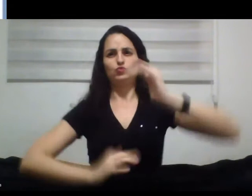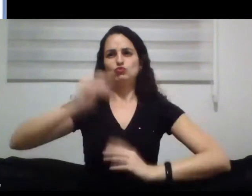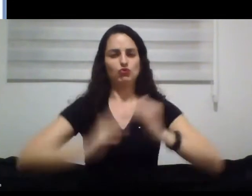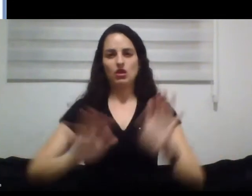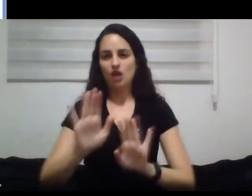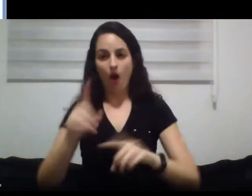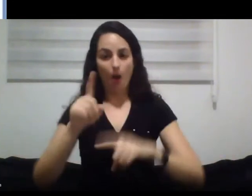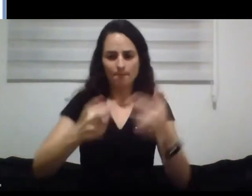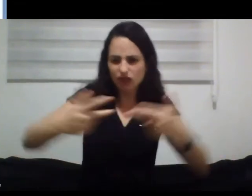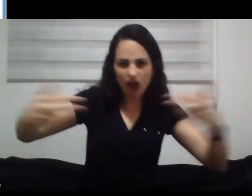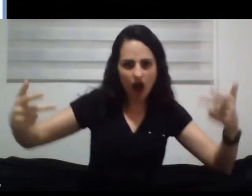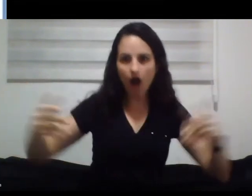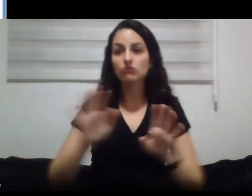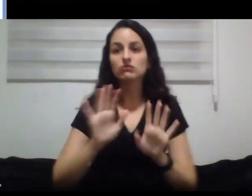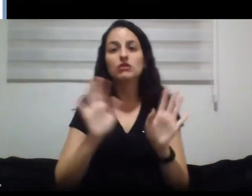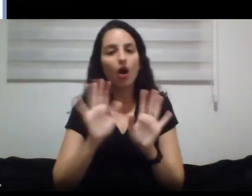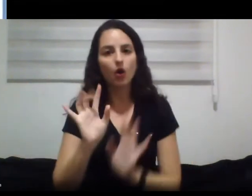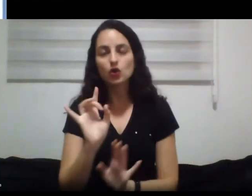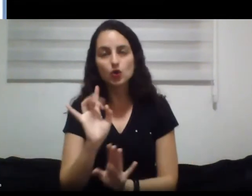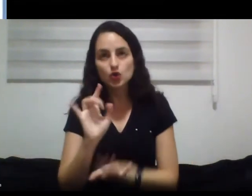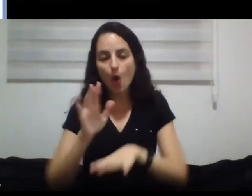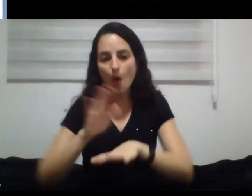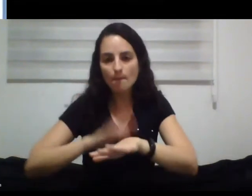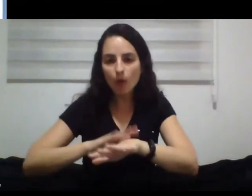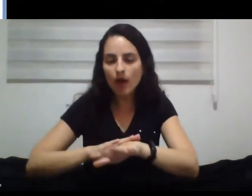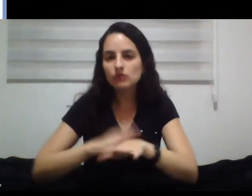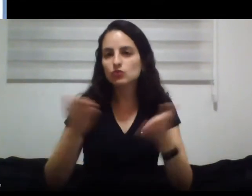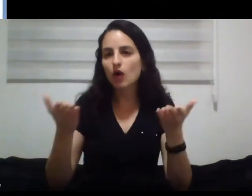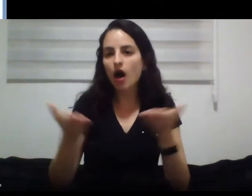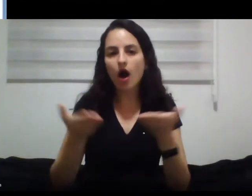acompanhar um pouquinho, que é essas sugestões de estratégias.